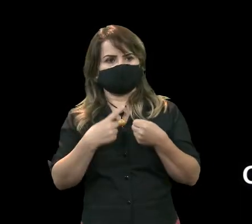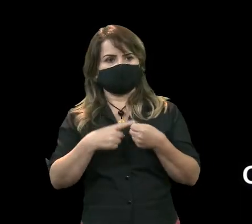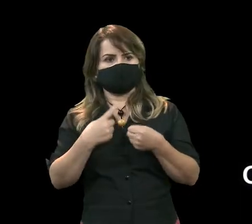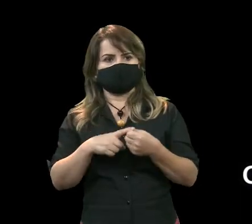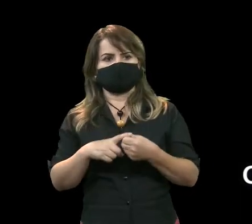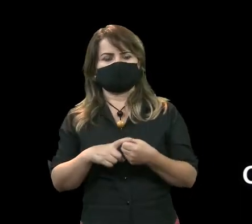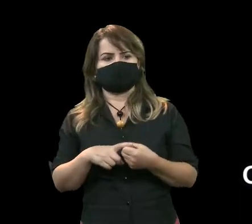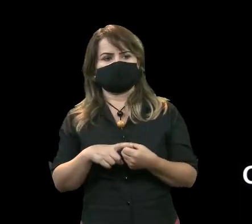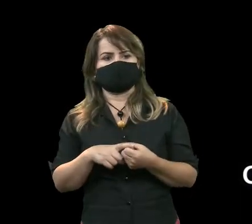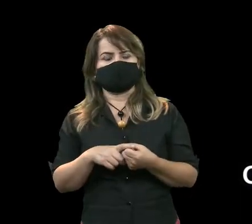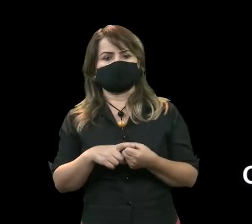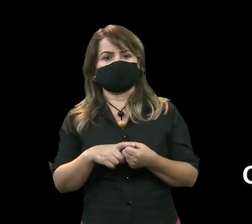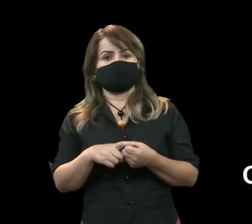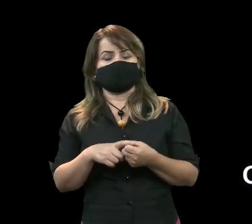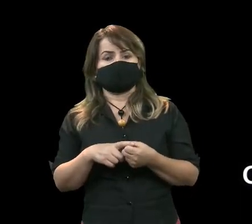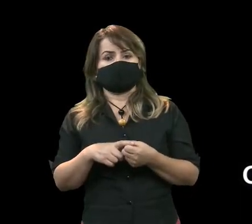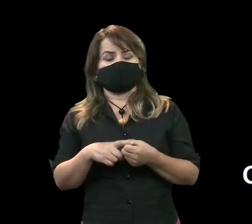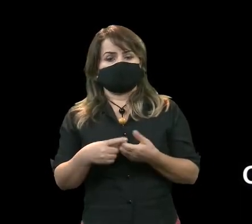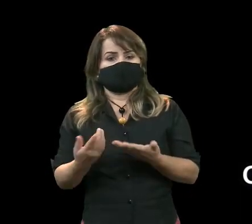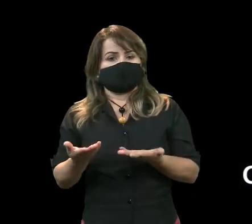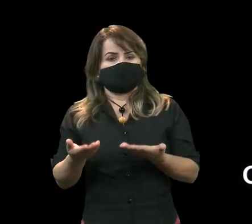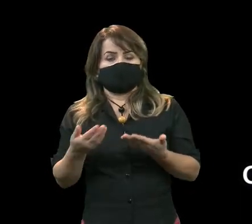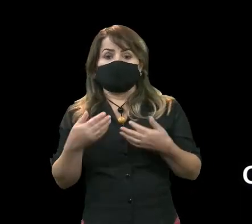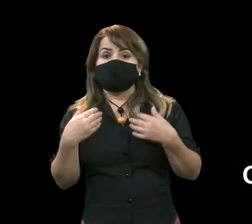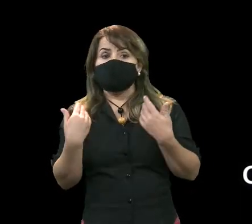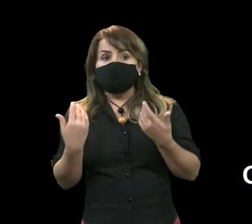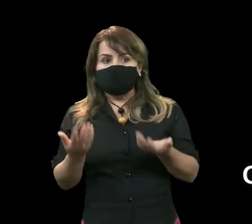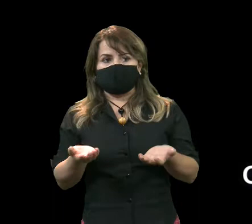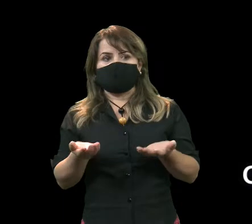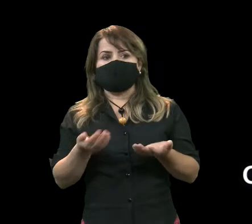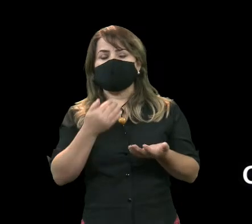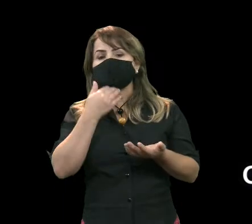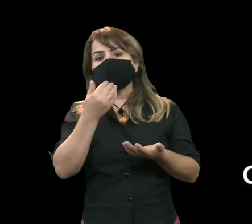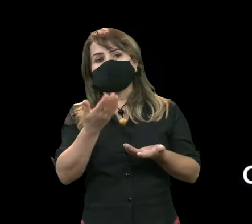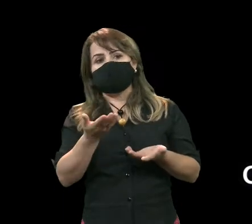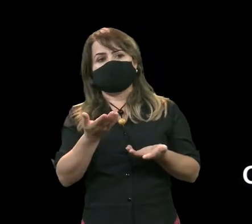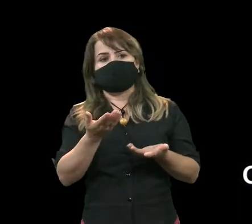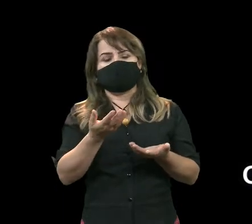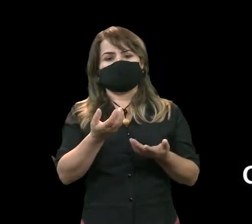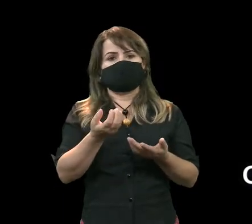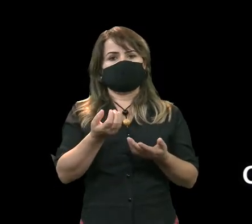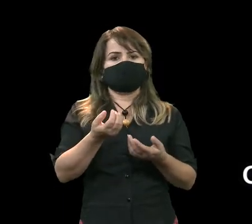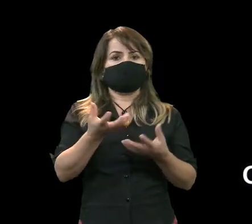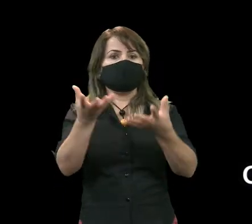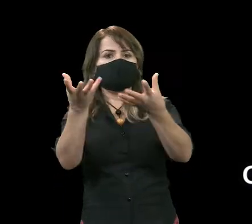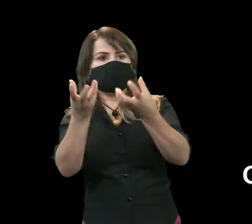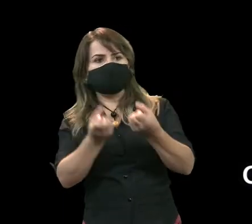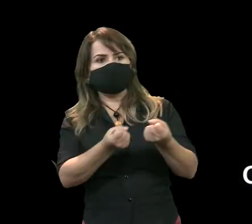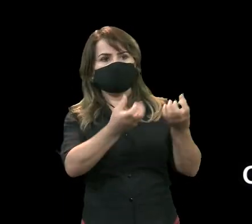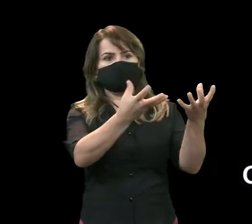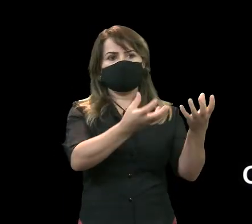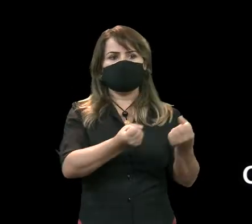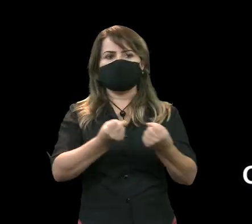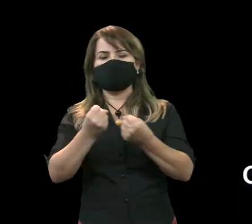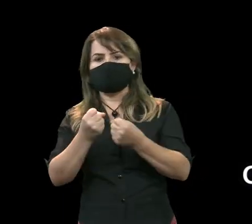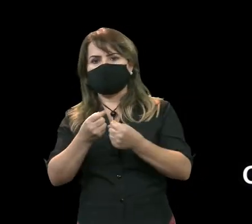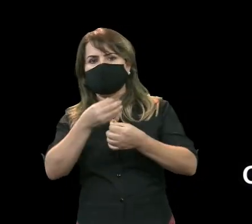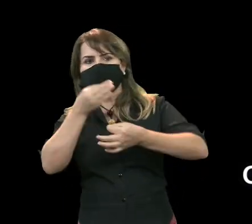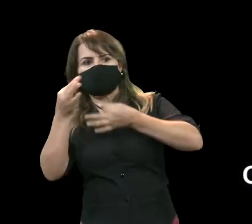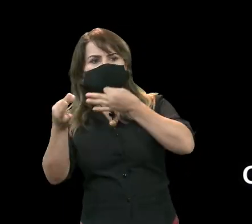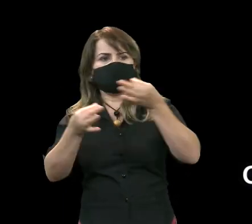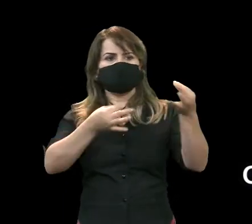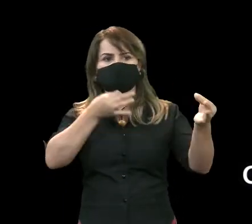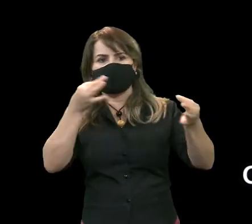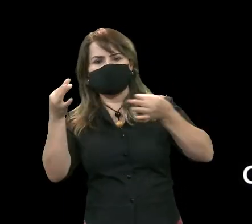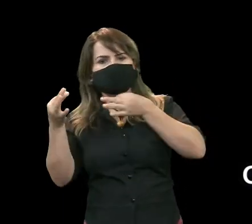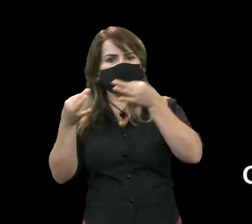não dá para mim ou ficar medindo se esse acha ou aquele acha que não participou, não teve